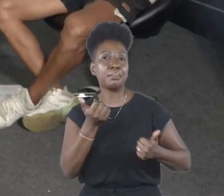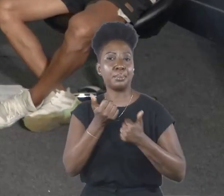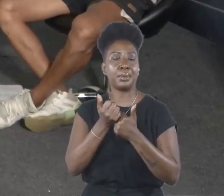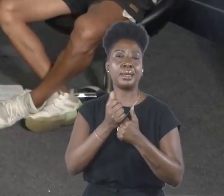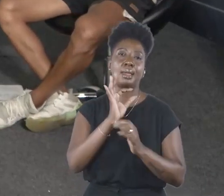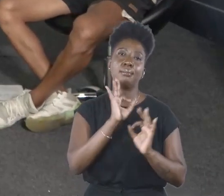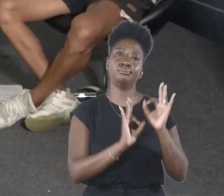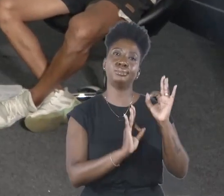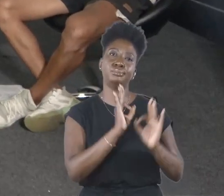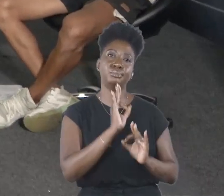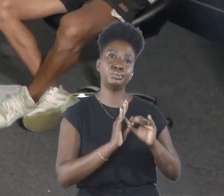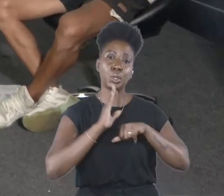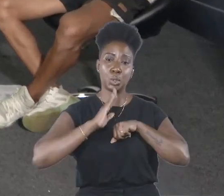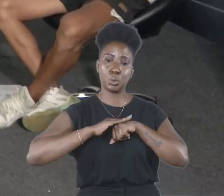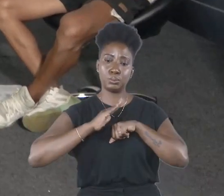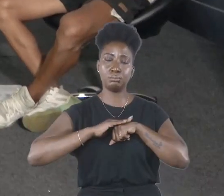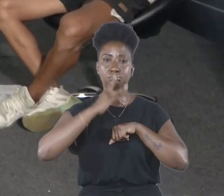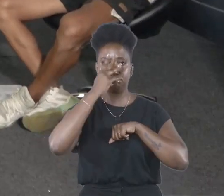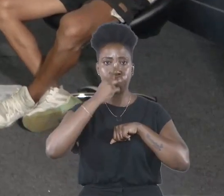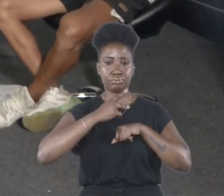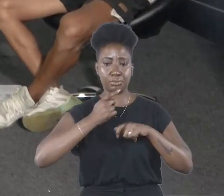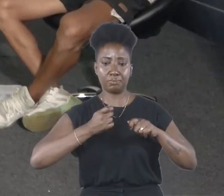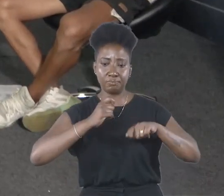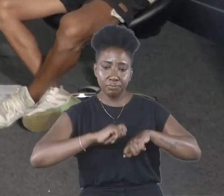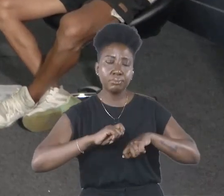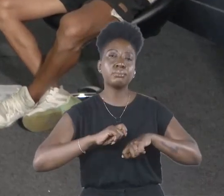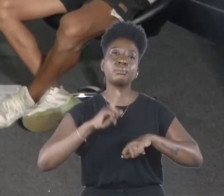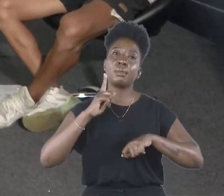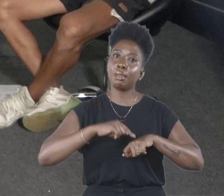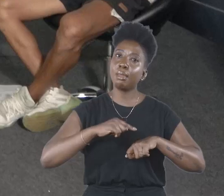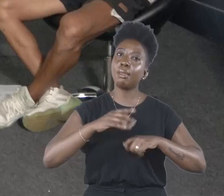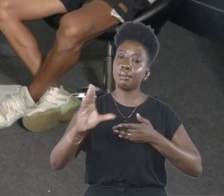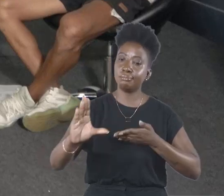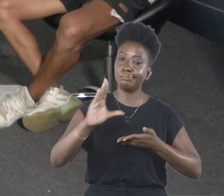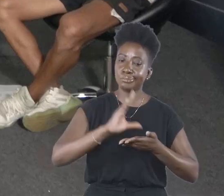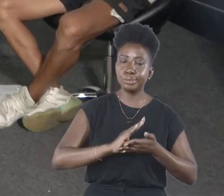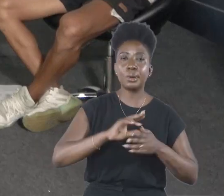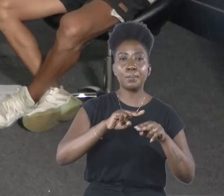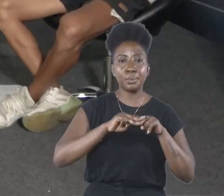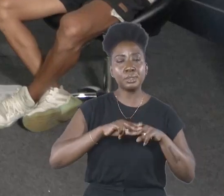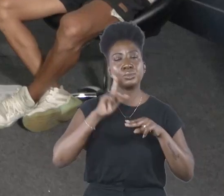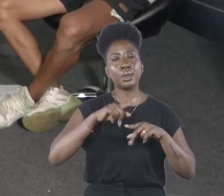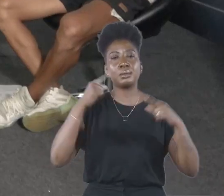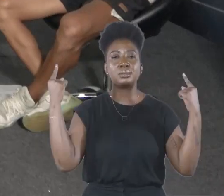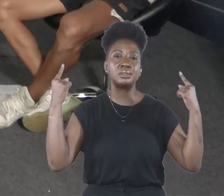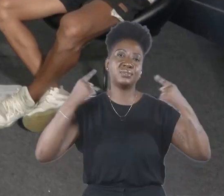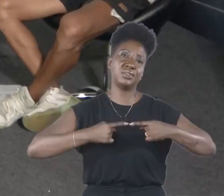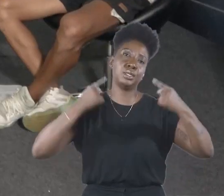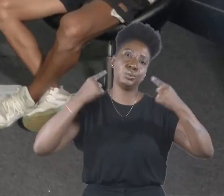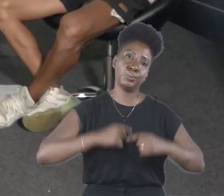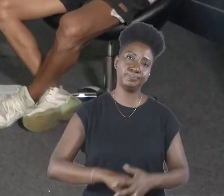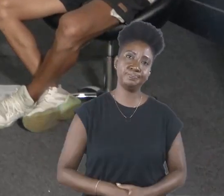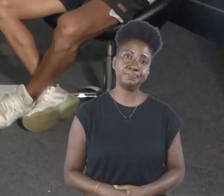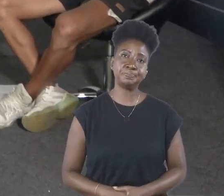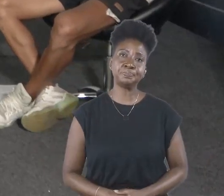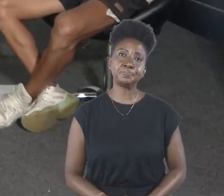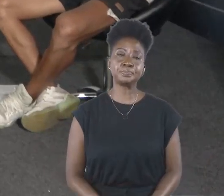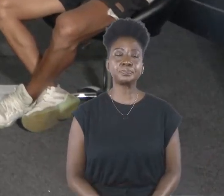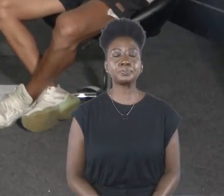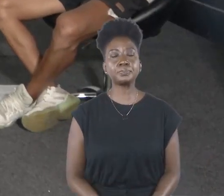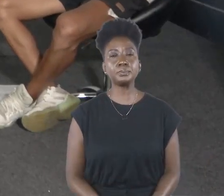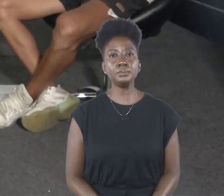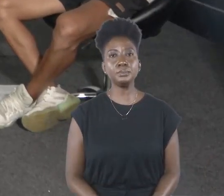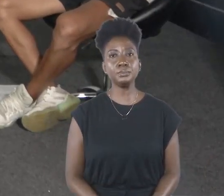Comigo? Então tá bom. Bom, no Abraço Cultural eu acho que a gente tem a primeira porta evidente, que são os nossos cursos de